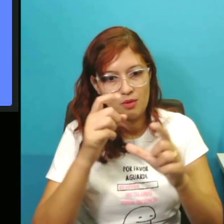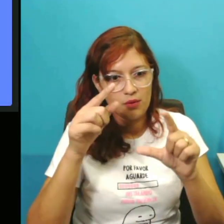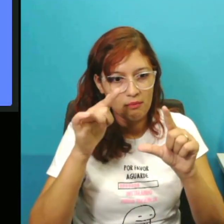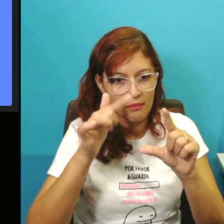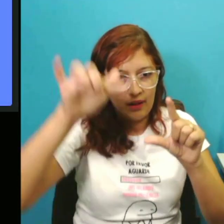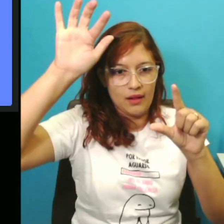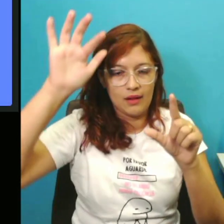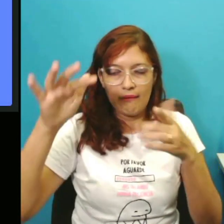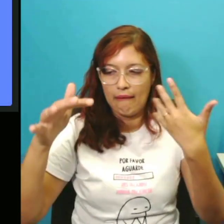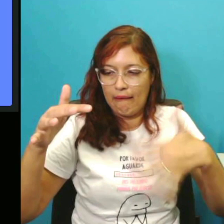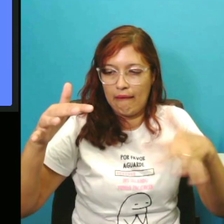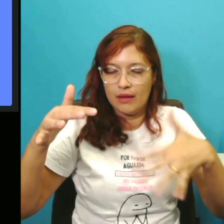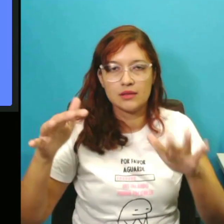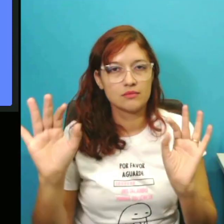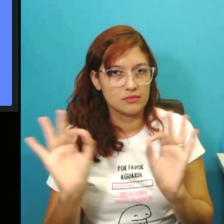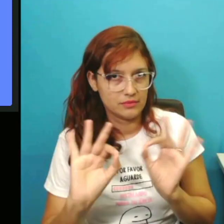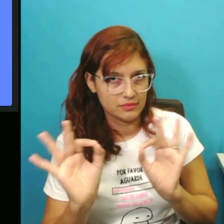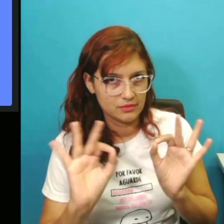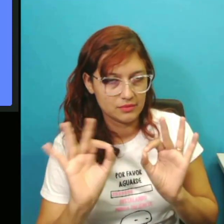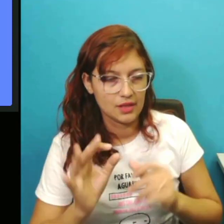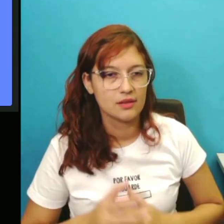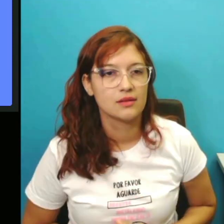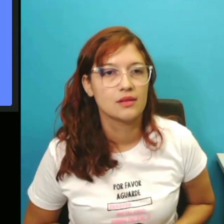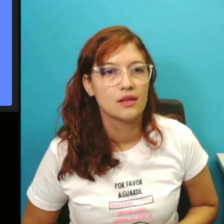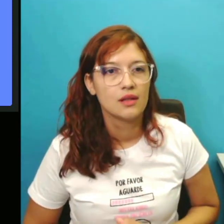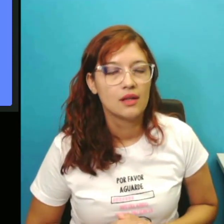para não se cortar.